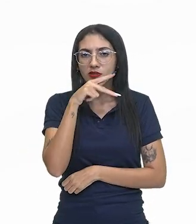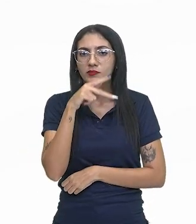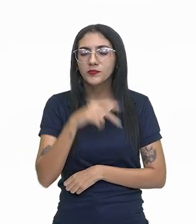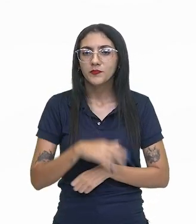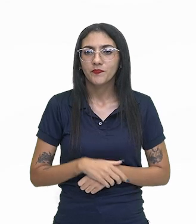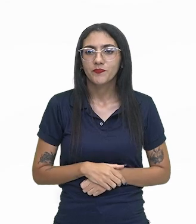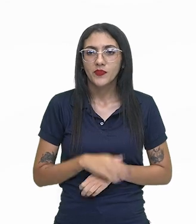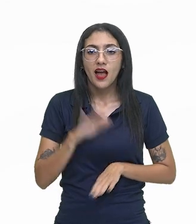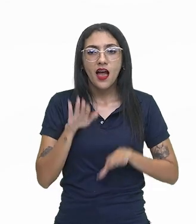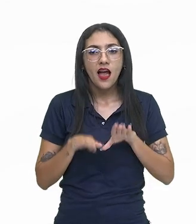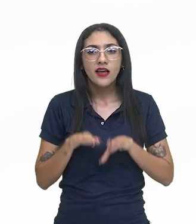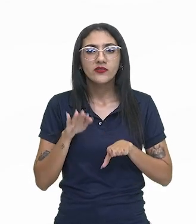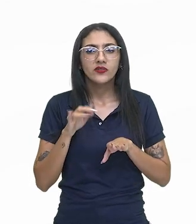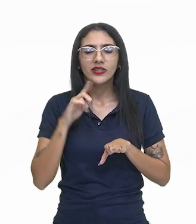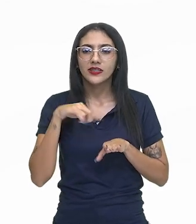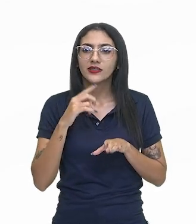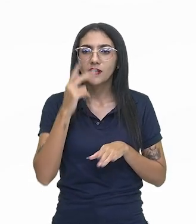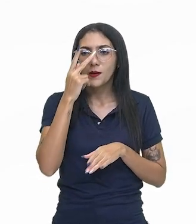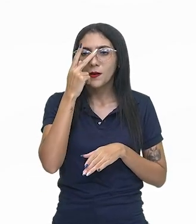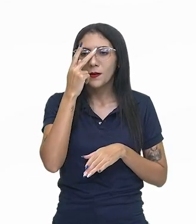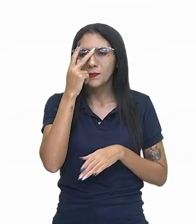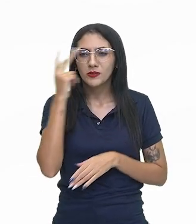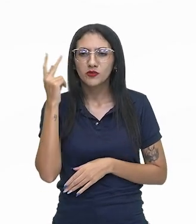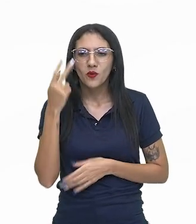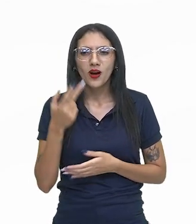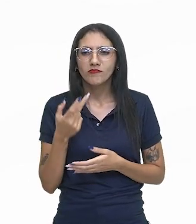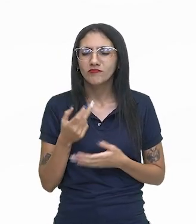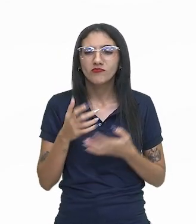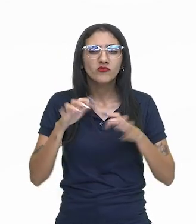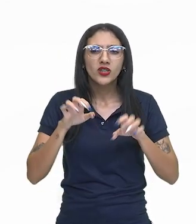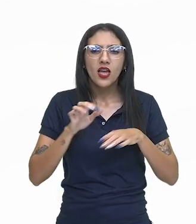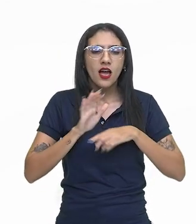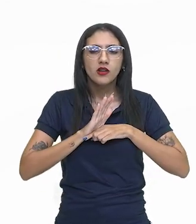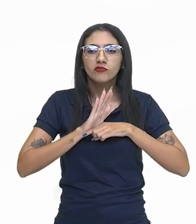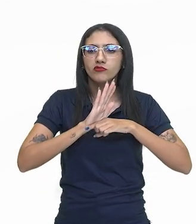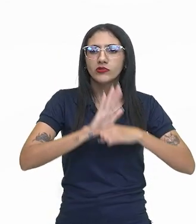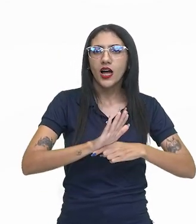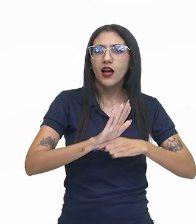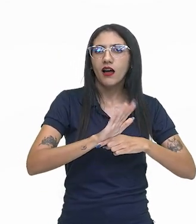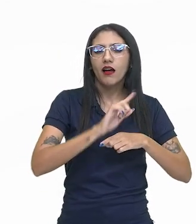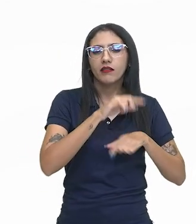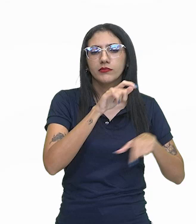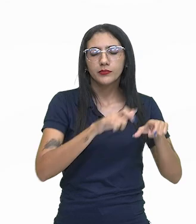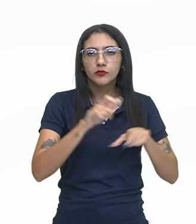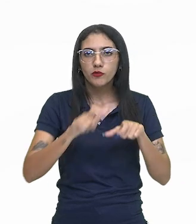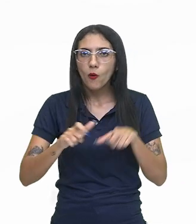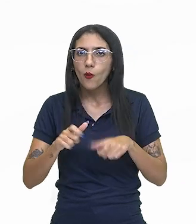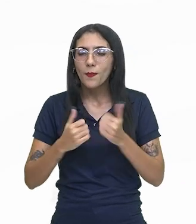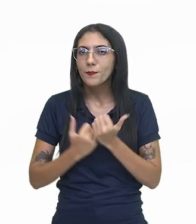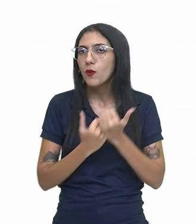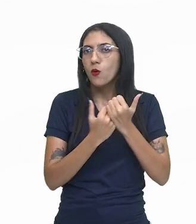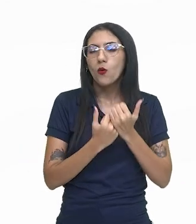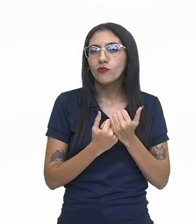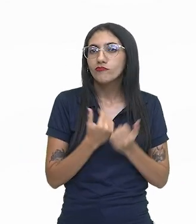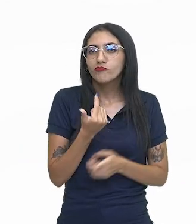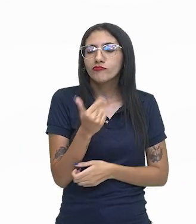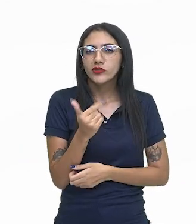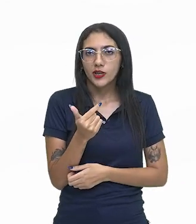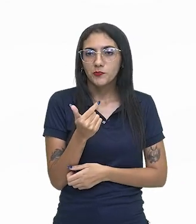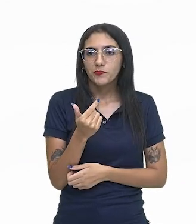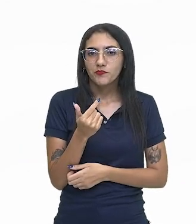não colabora, não quer ajudar, a prefeitura também não colabora auxiliando essas pessoas que estão ali, então a